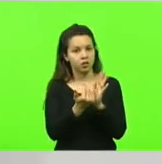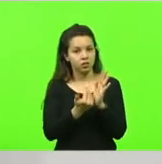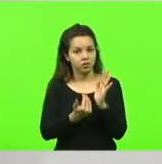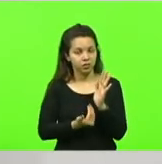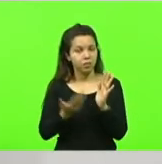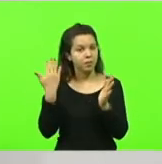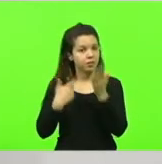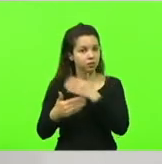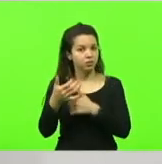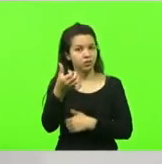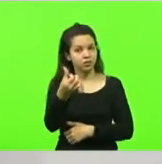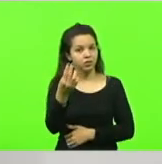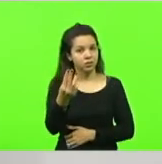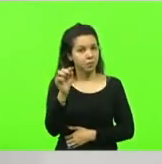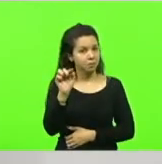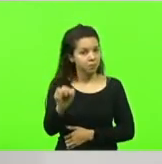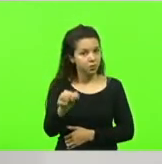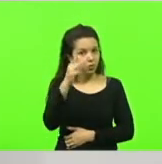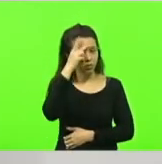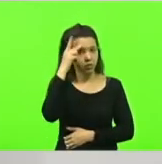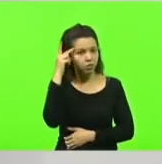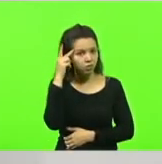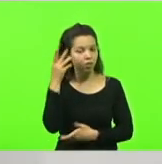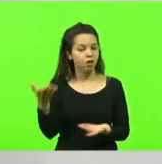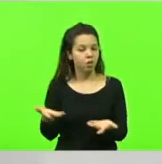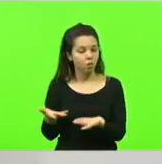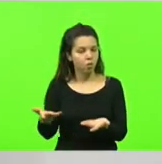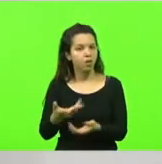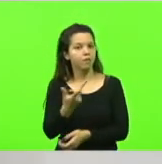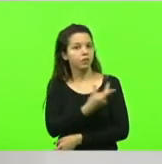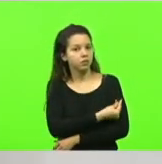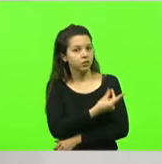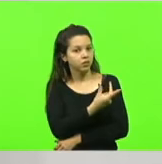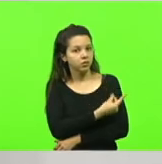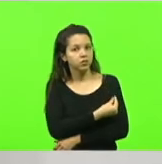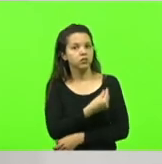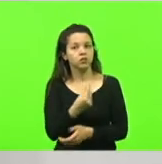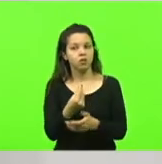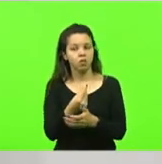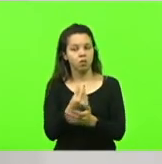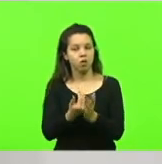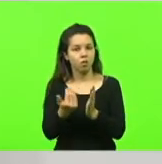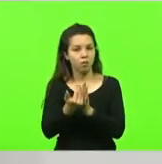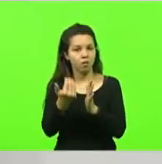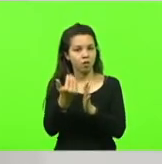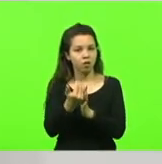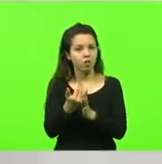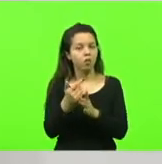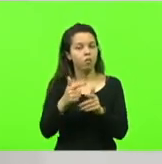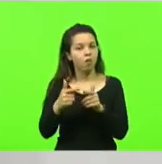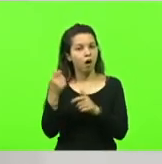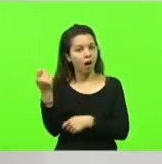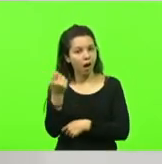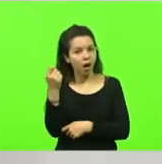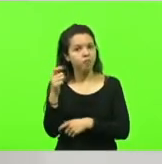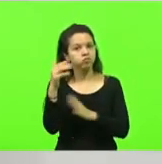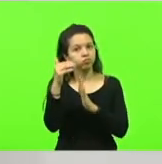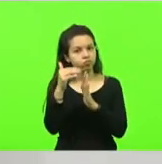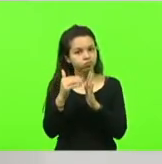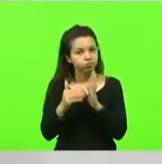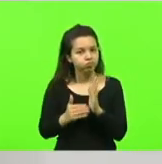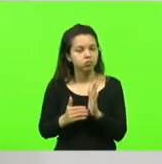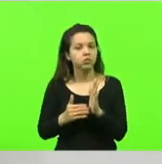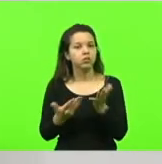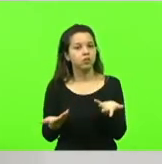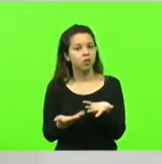pessoas. Diante da vacinação em massa, os casos mais graves estão caindo e, assim, a ocupação hospitalar, que